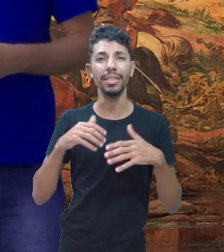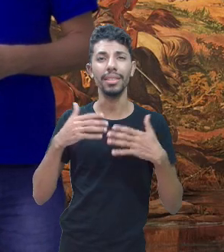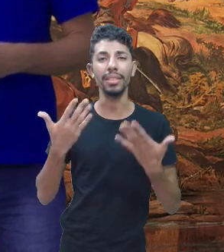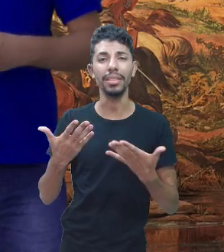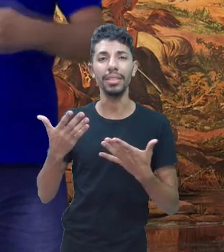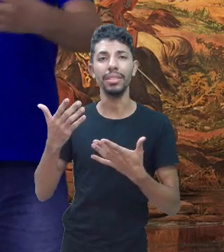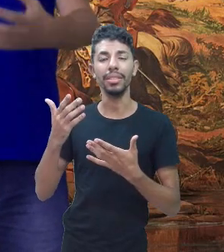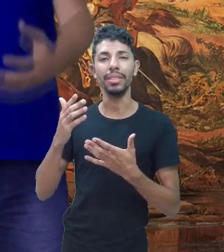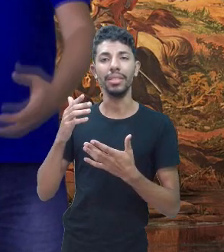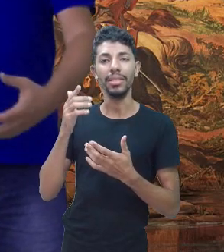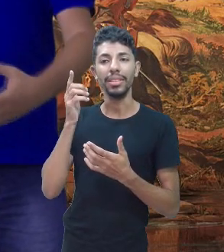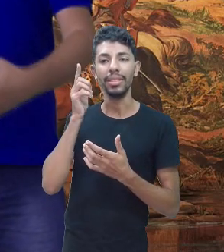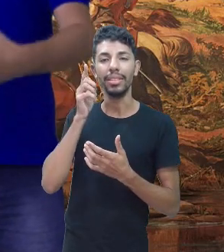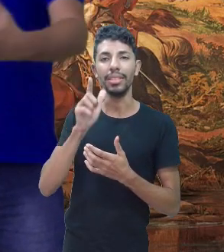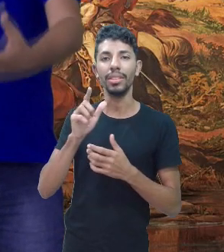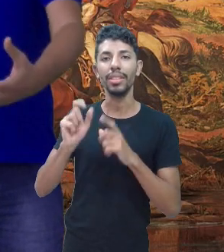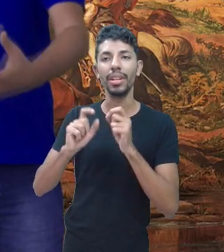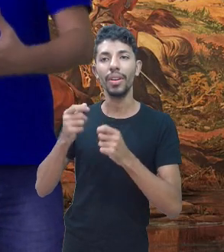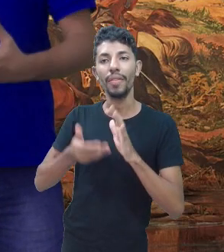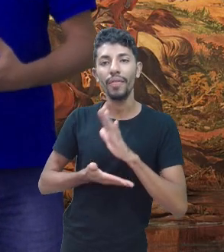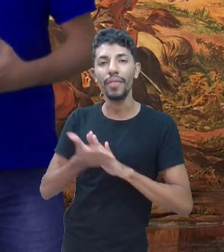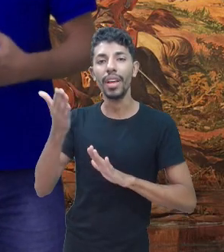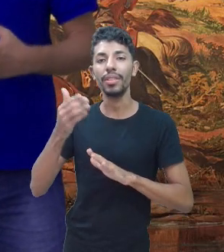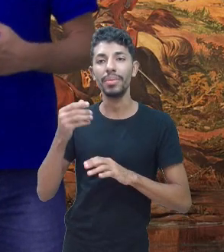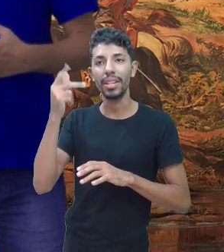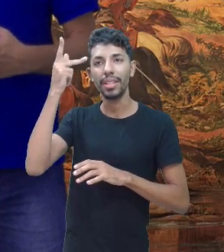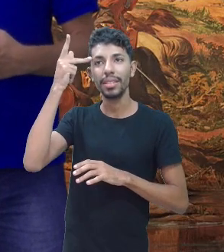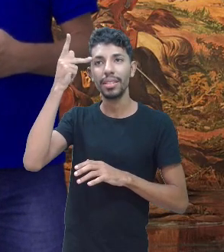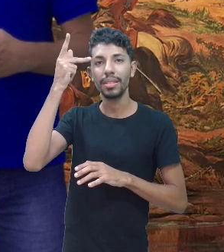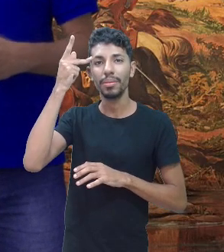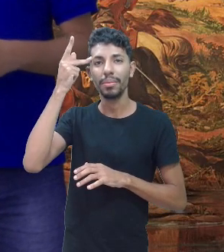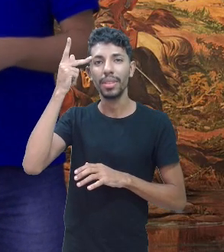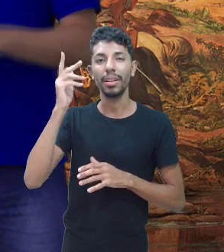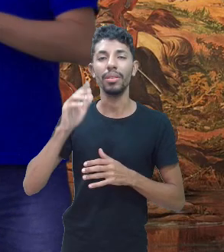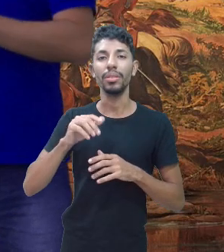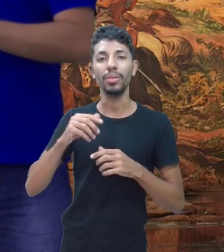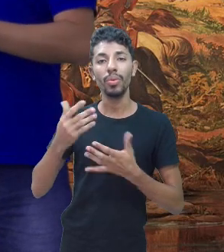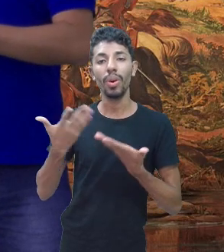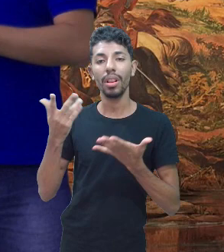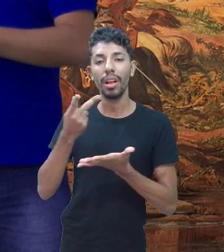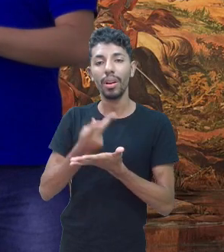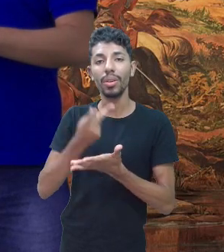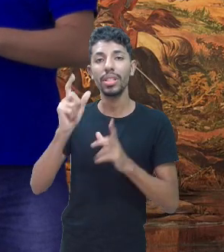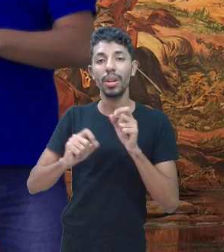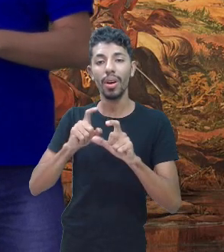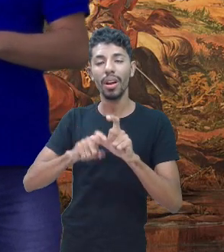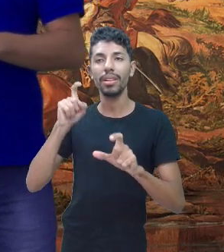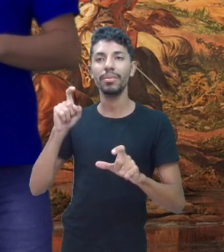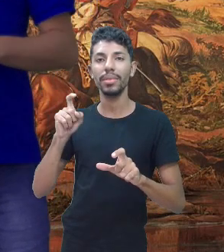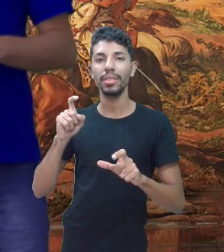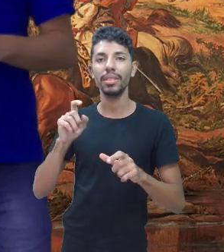comitiva, né, em uma viagem para São Paulo, quando aconteceu o momento da independência. Então, estão